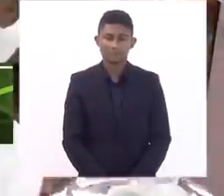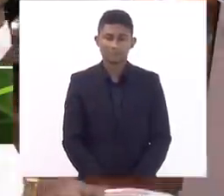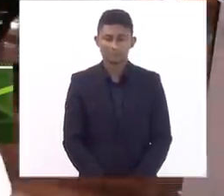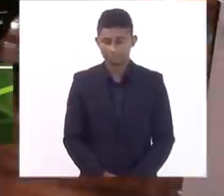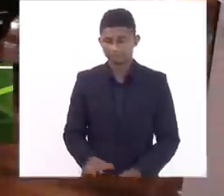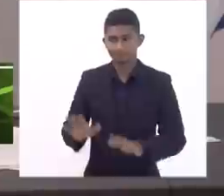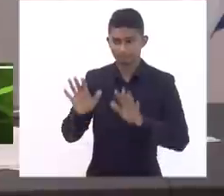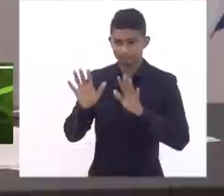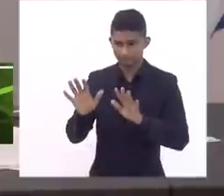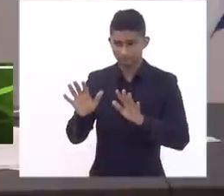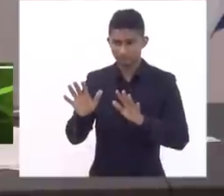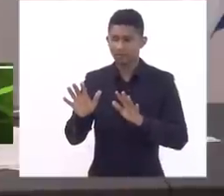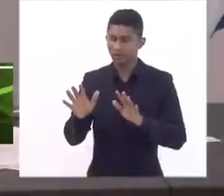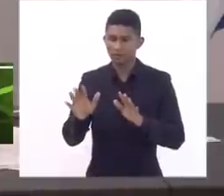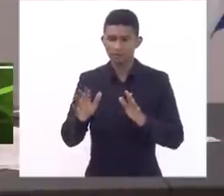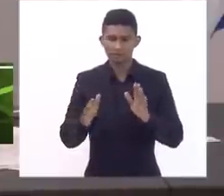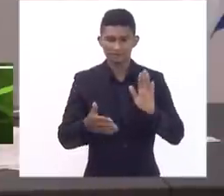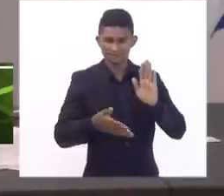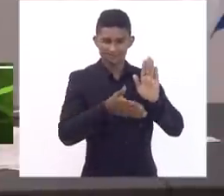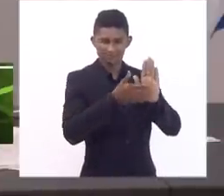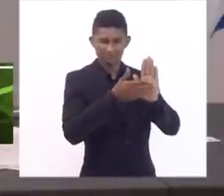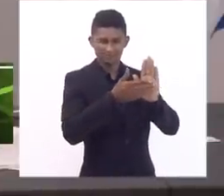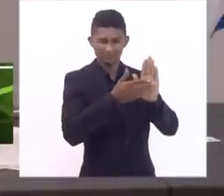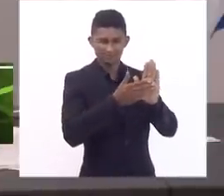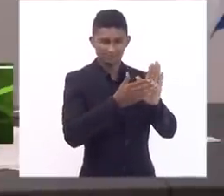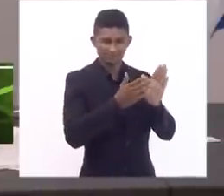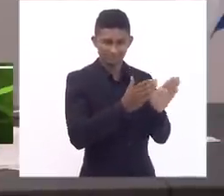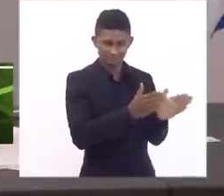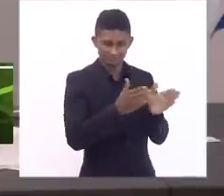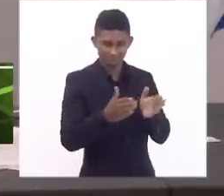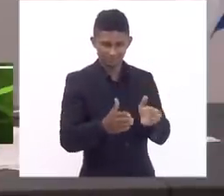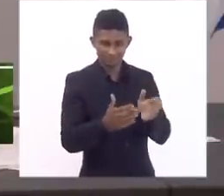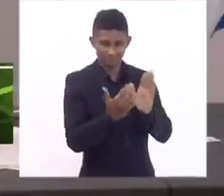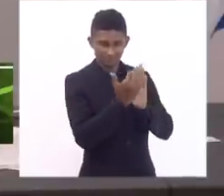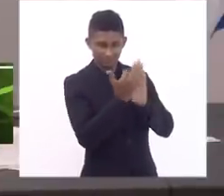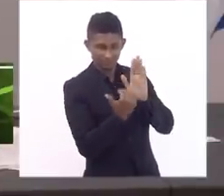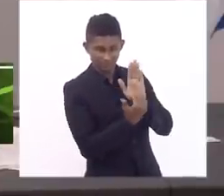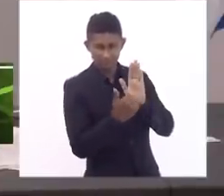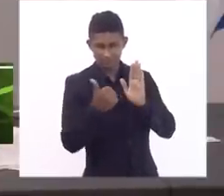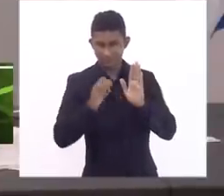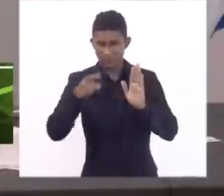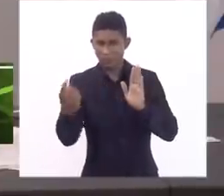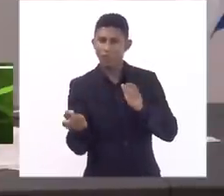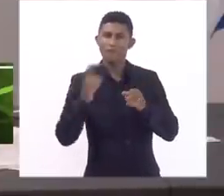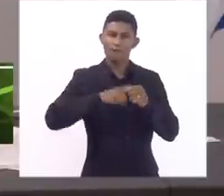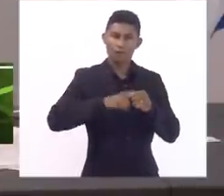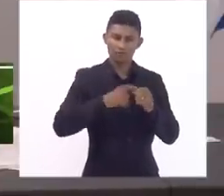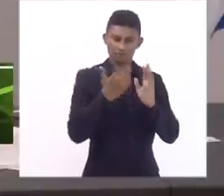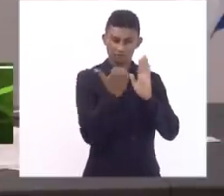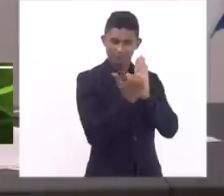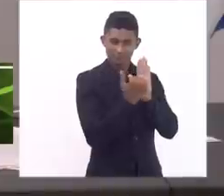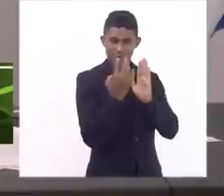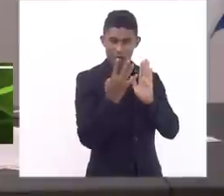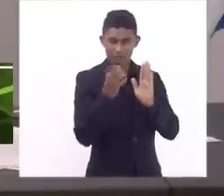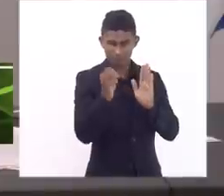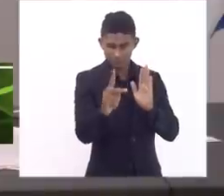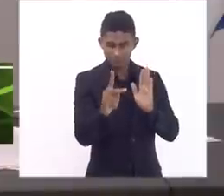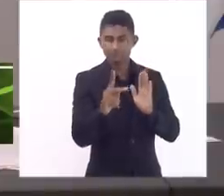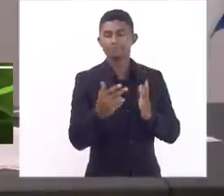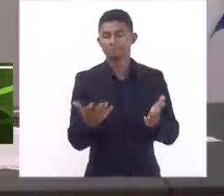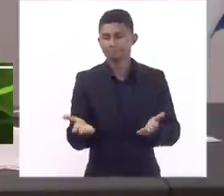Vamos fazer o seguinte, vamos avançar na pauta e depois voltamos no quarto. Por favor, Márcio.